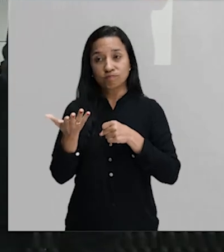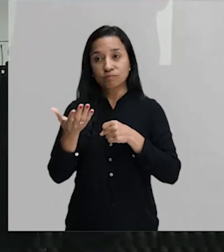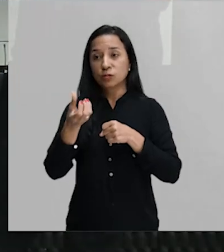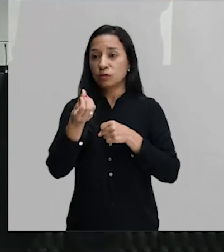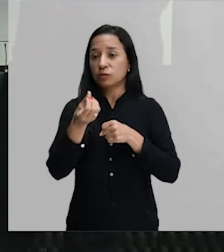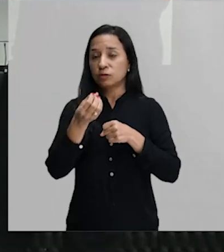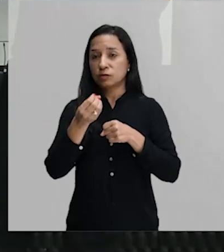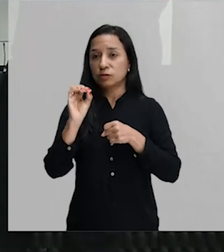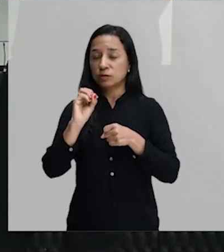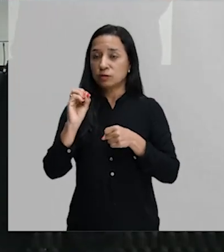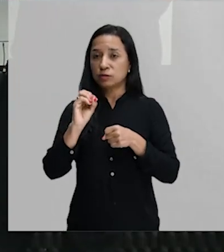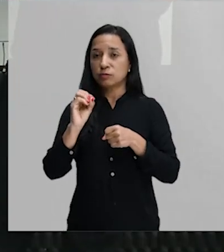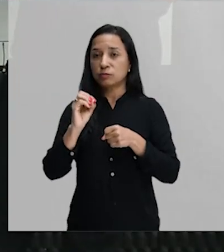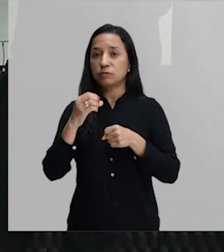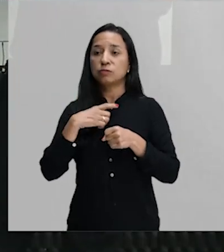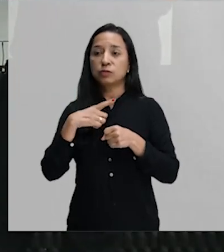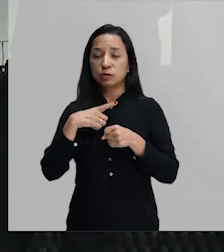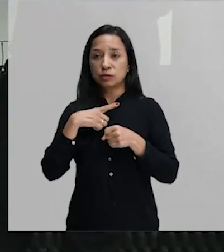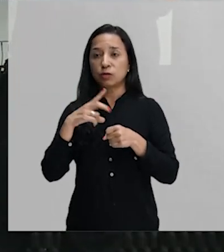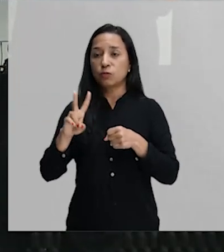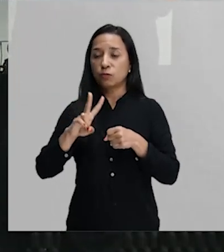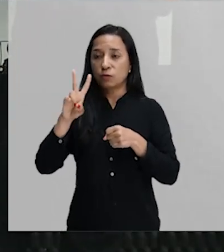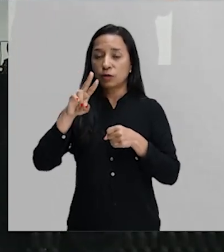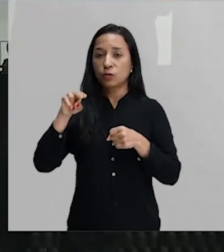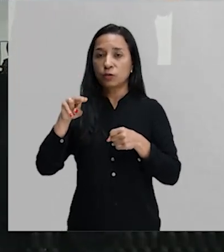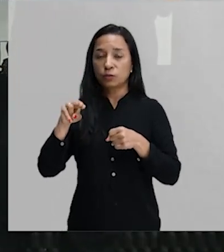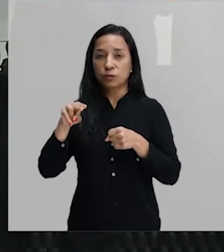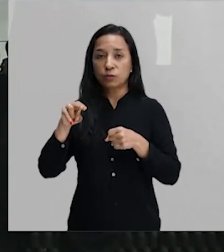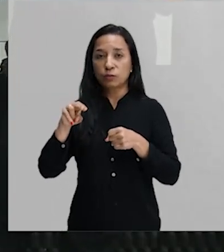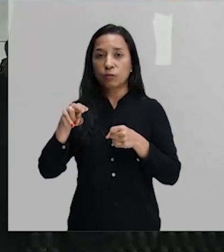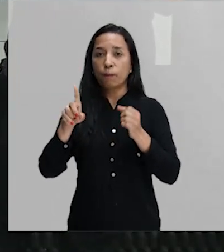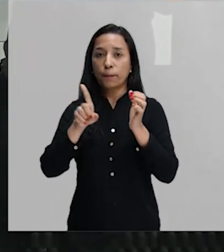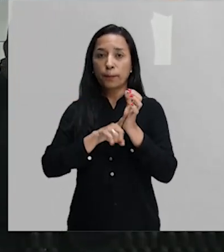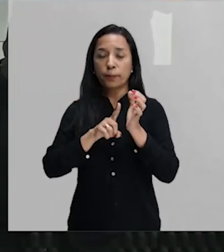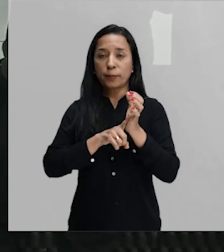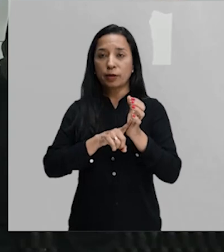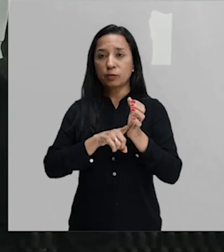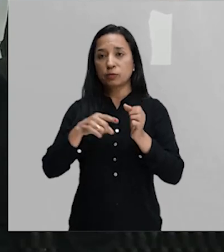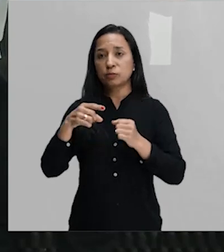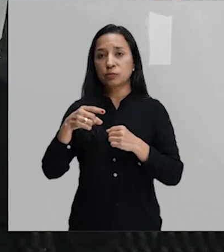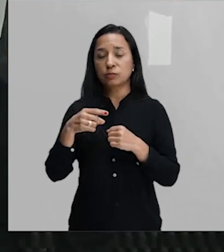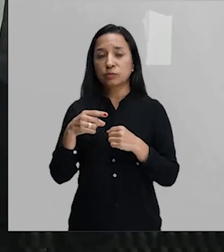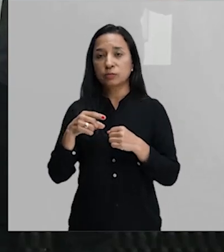o mesmo valor de menos o seno de 60.